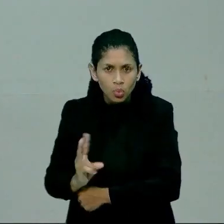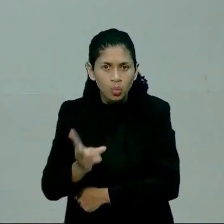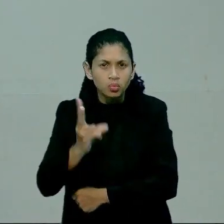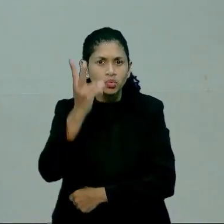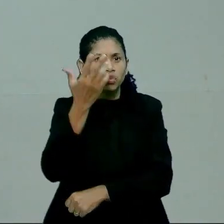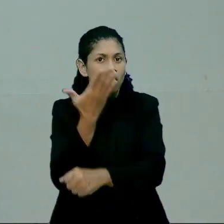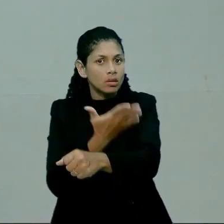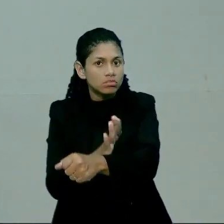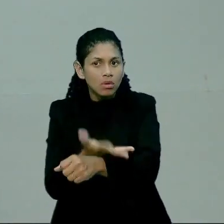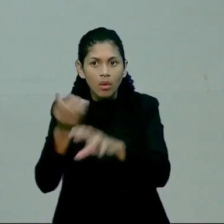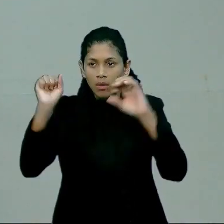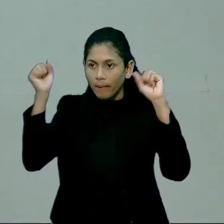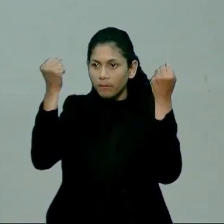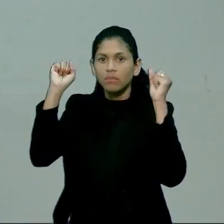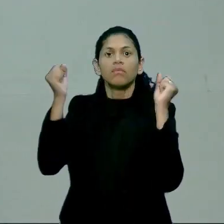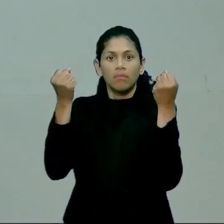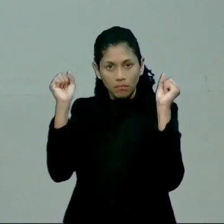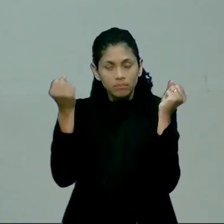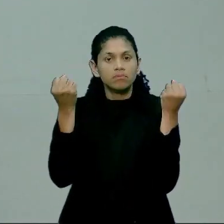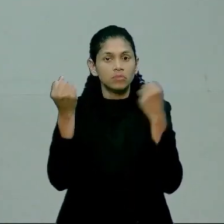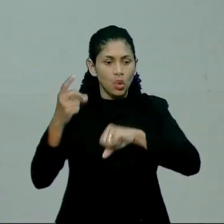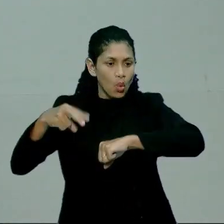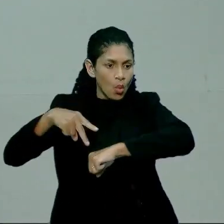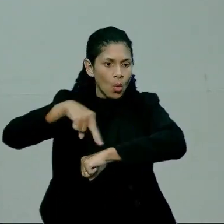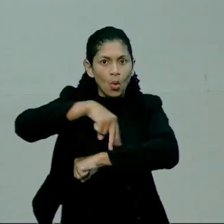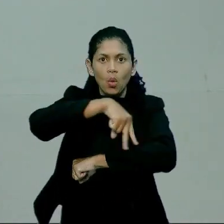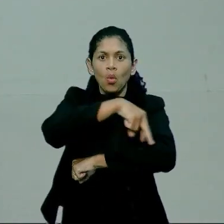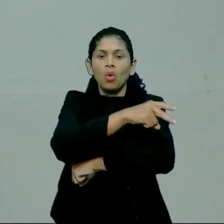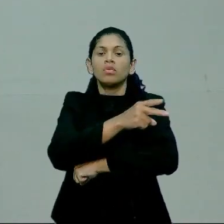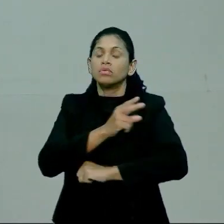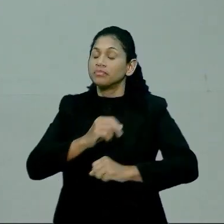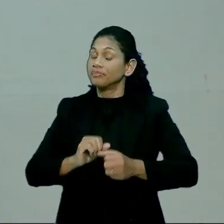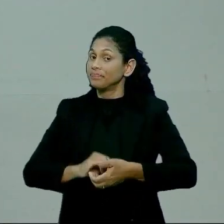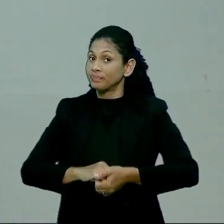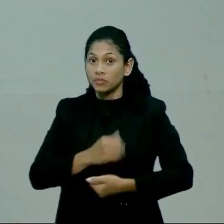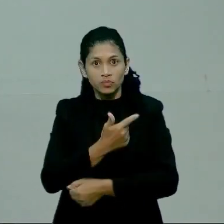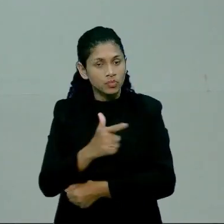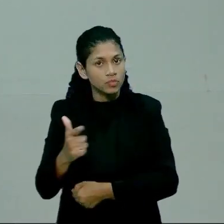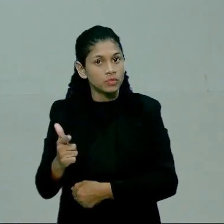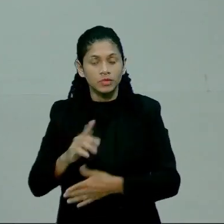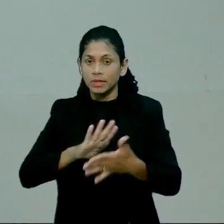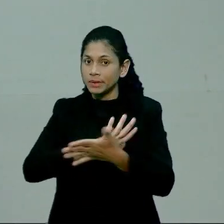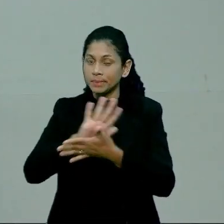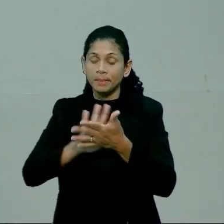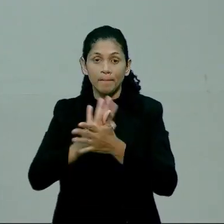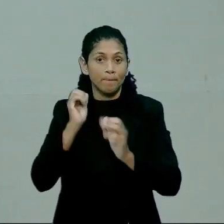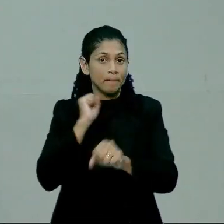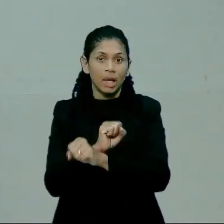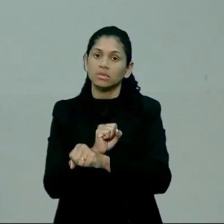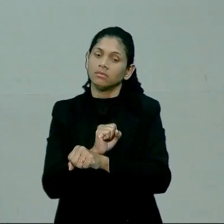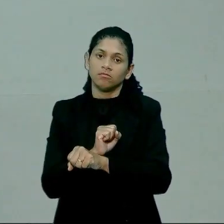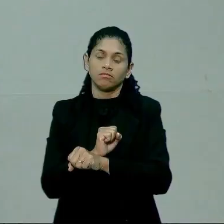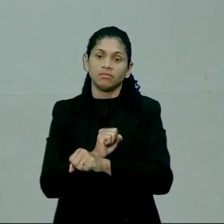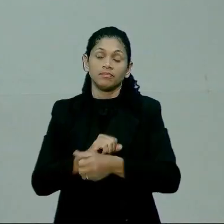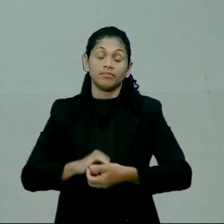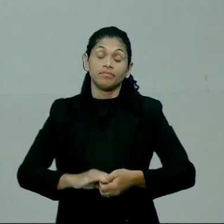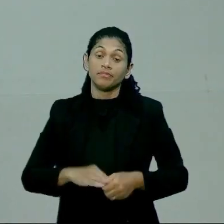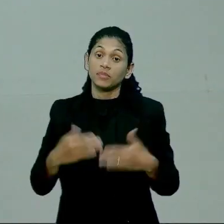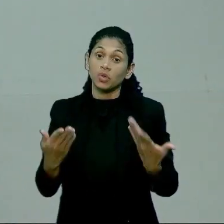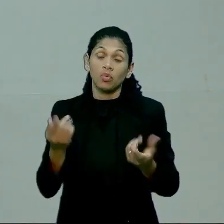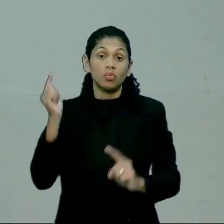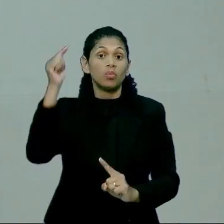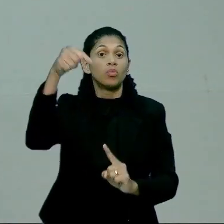envelhecendo, isso daí já é parte fisiológica natural, e aí a demanda de como a gente vai manter isso vai ser diferente. Então, qual